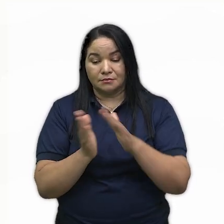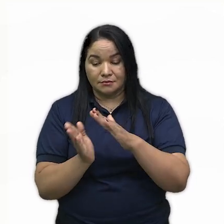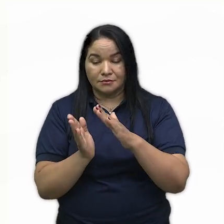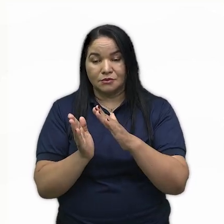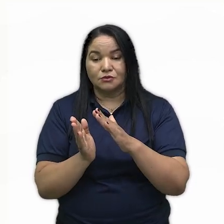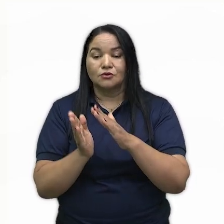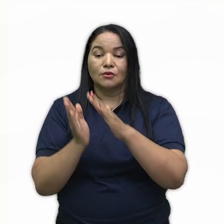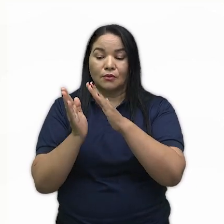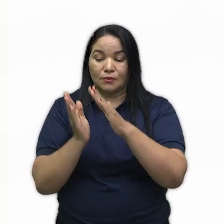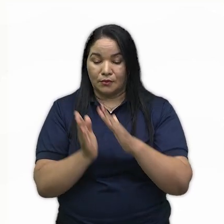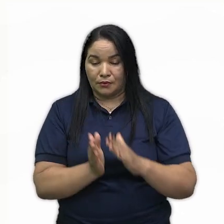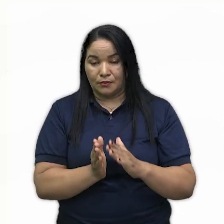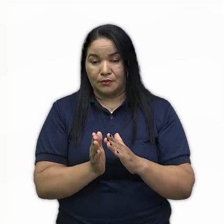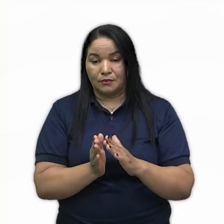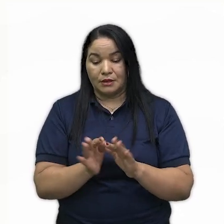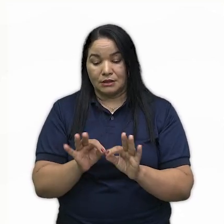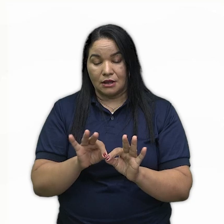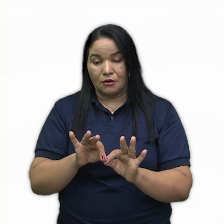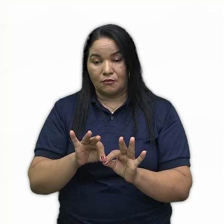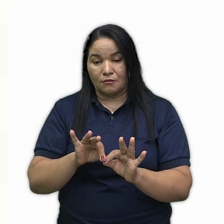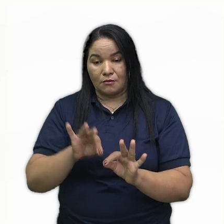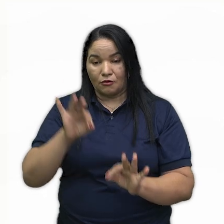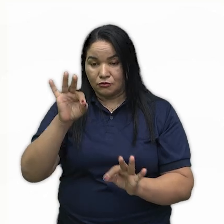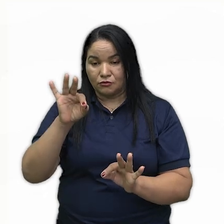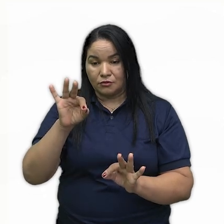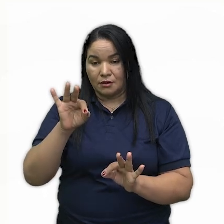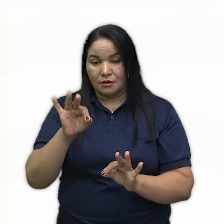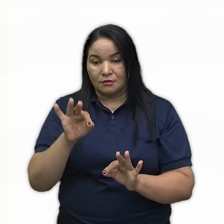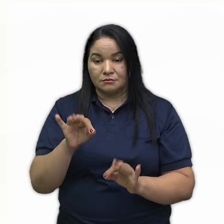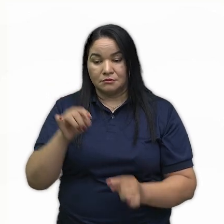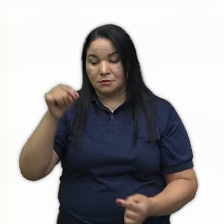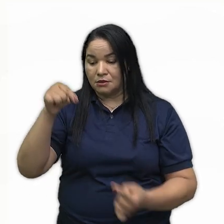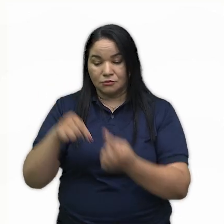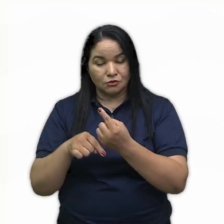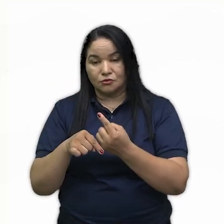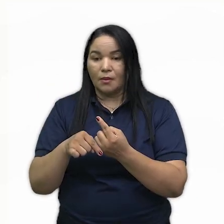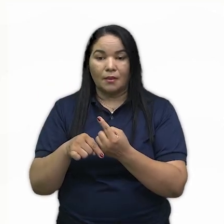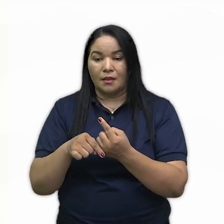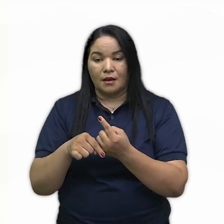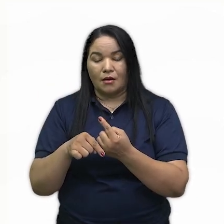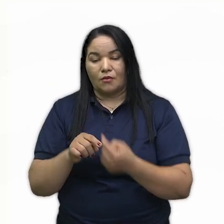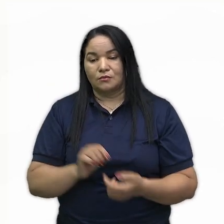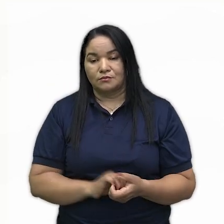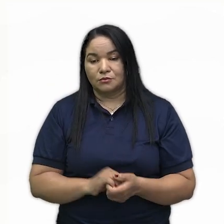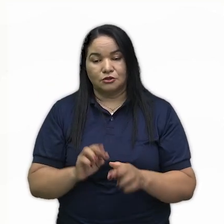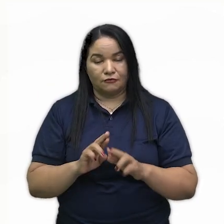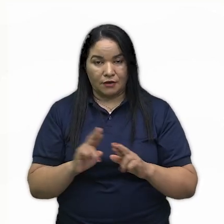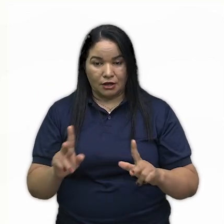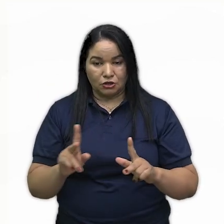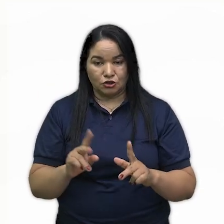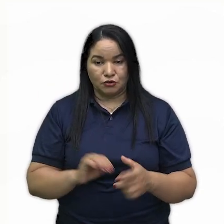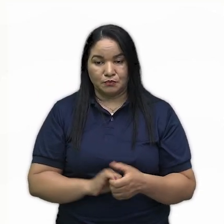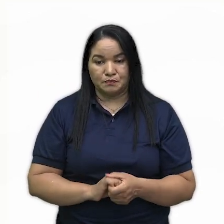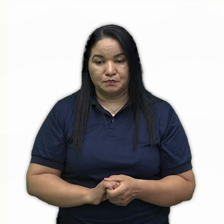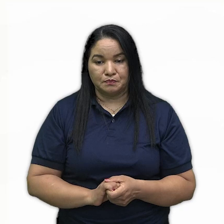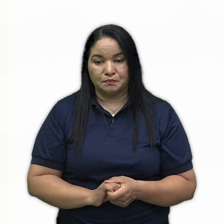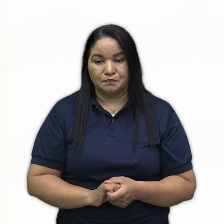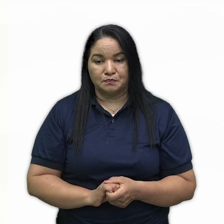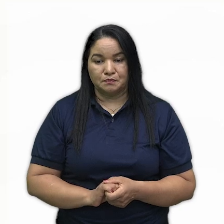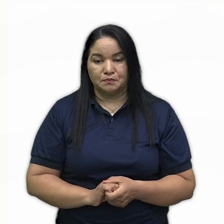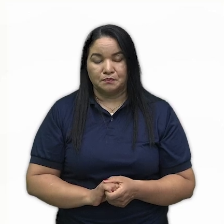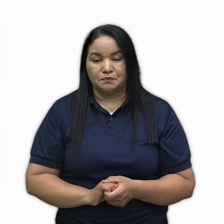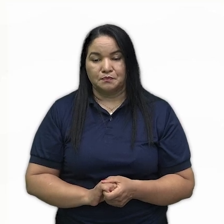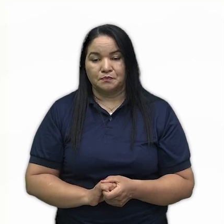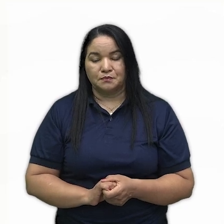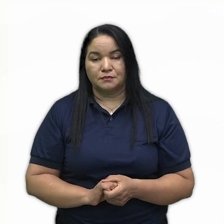lado. A altura do cilindro não é perpendicular, tá? Não é